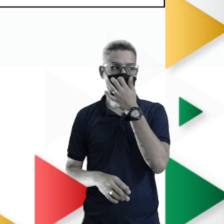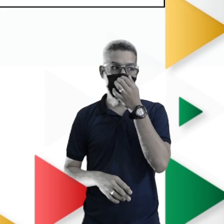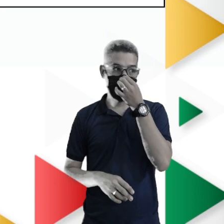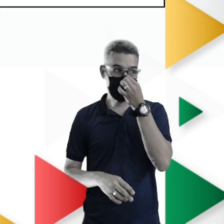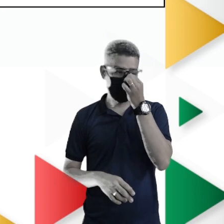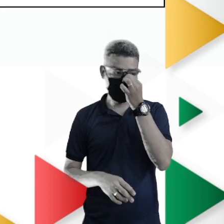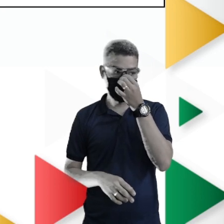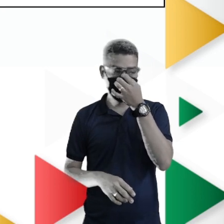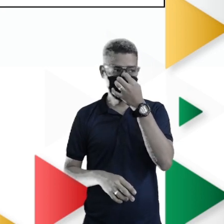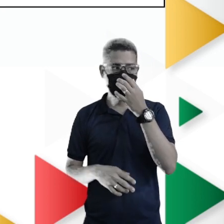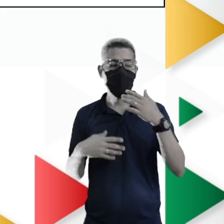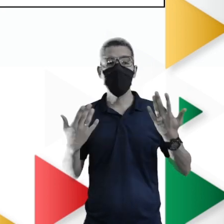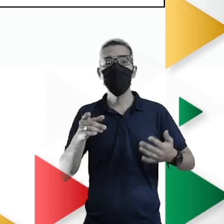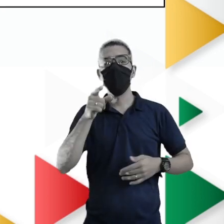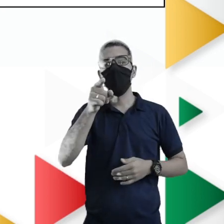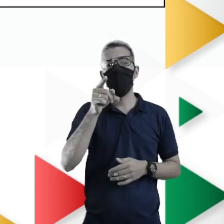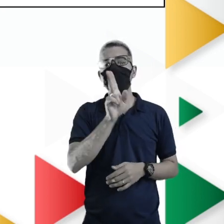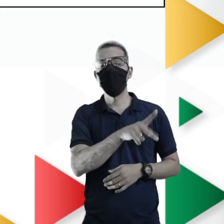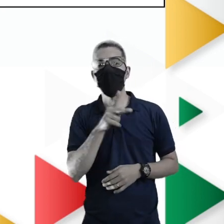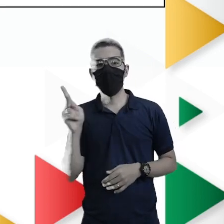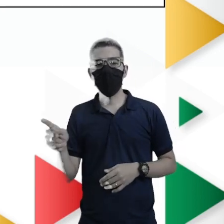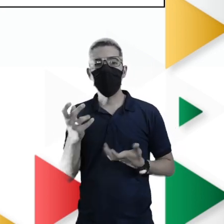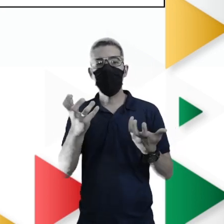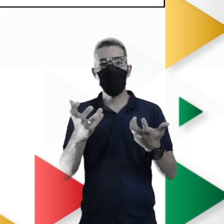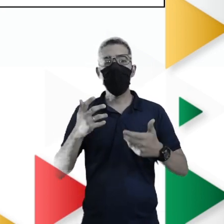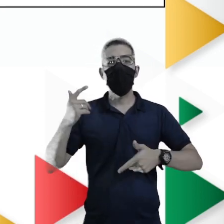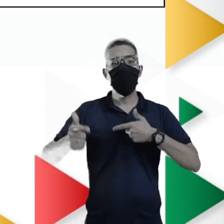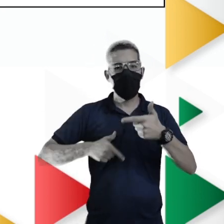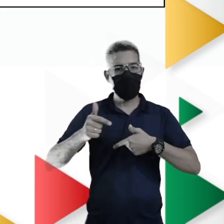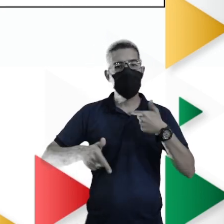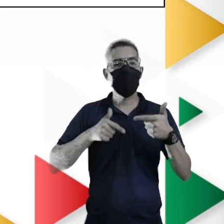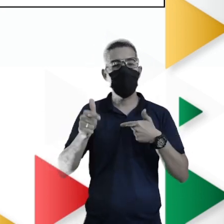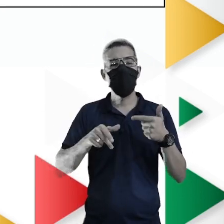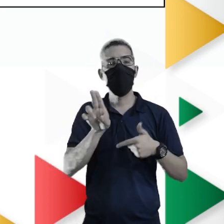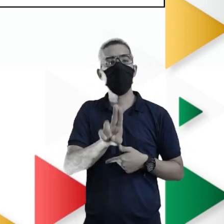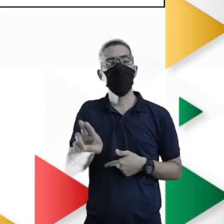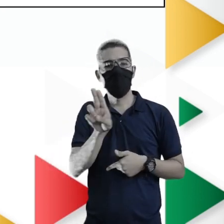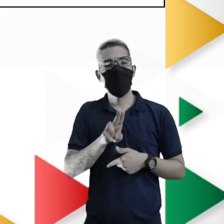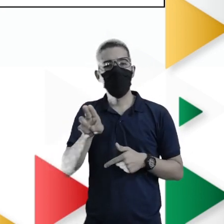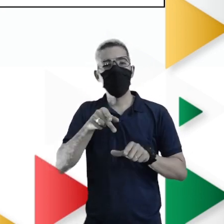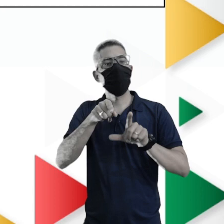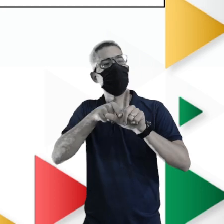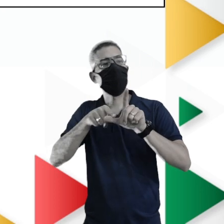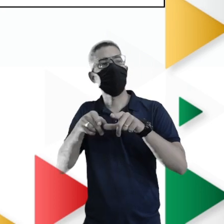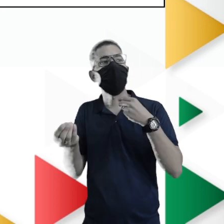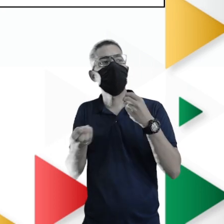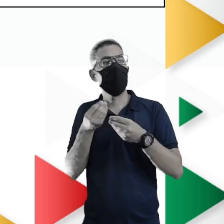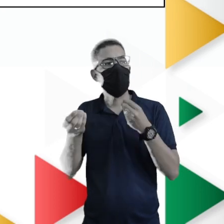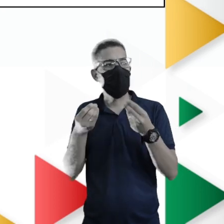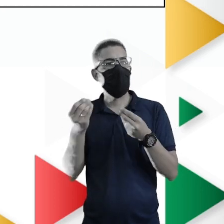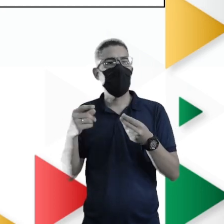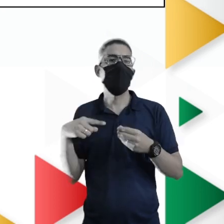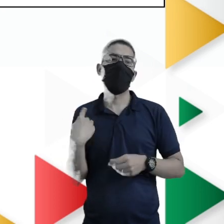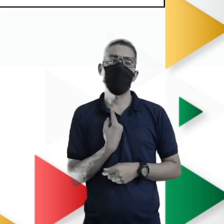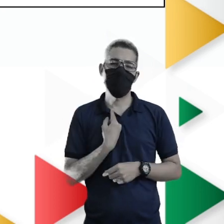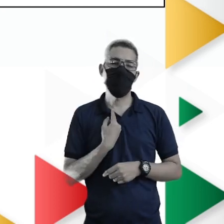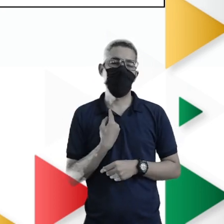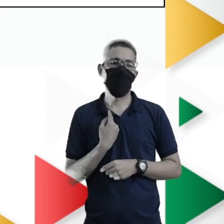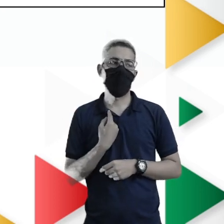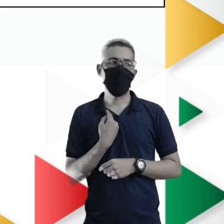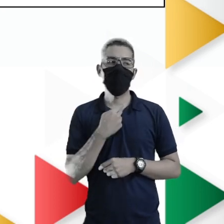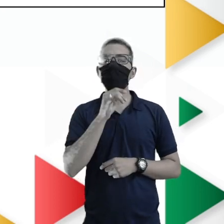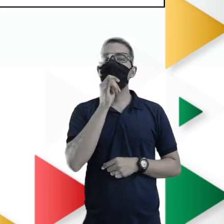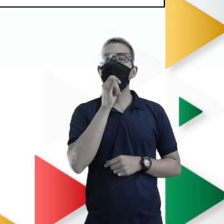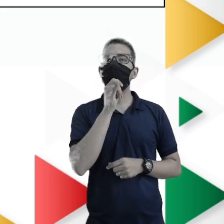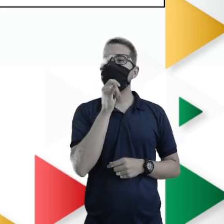Você, professor, pode trabalhar mais claramente o uso de ângulos conosco. Presta atenção aí, ó. A